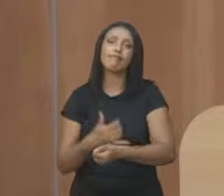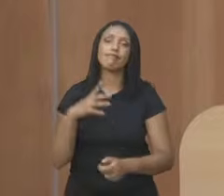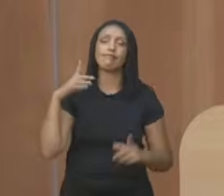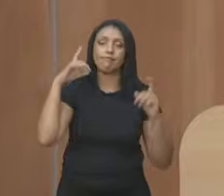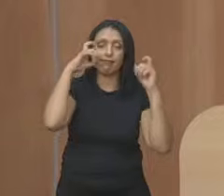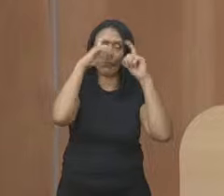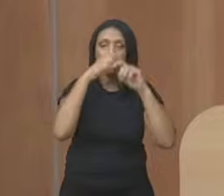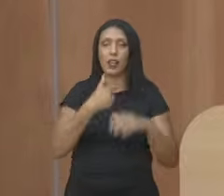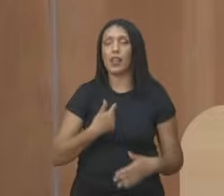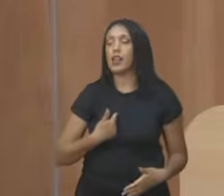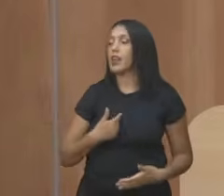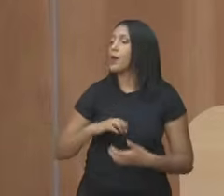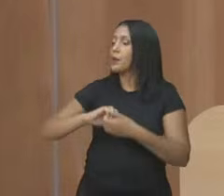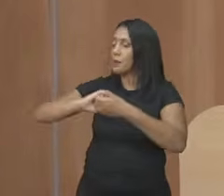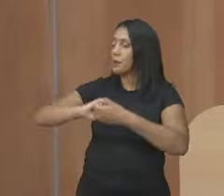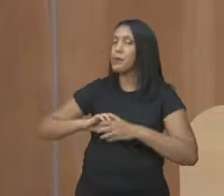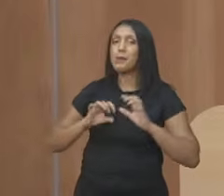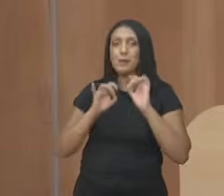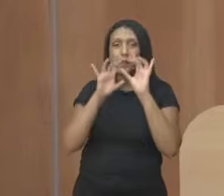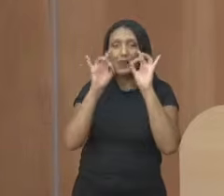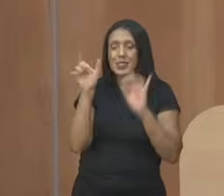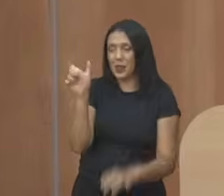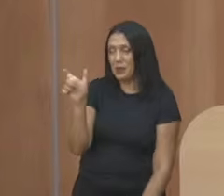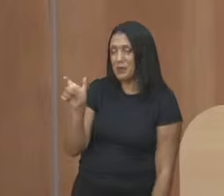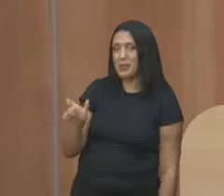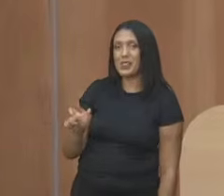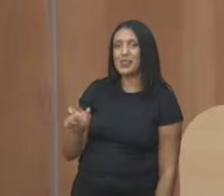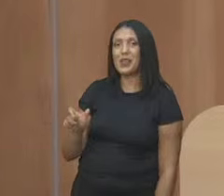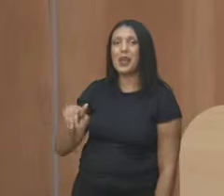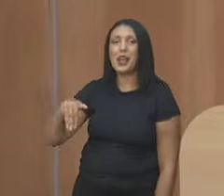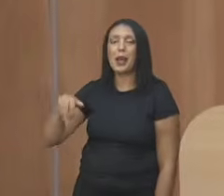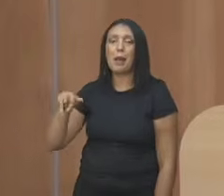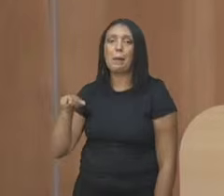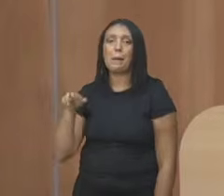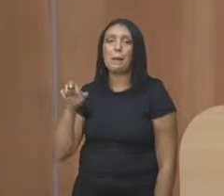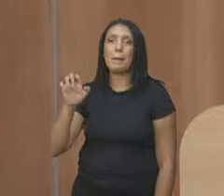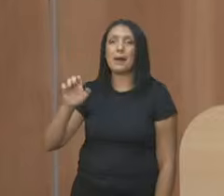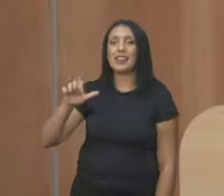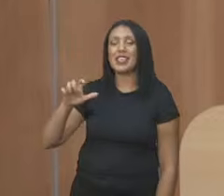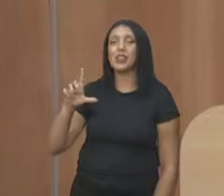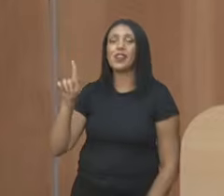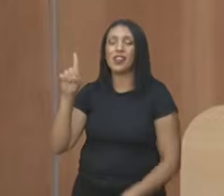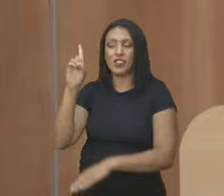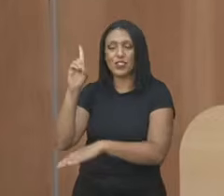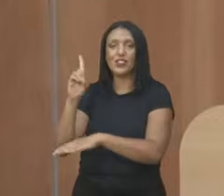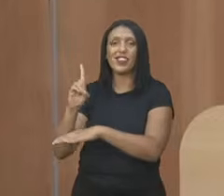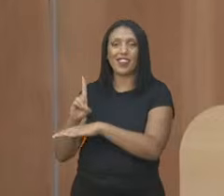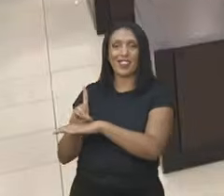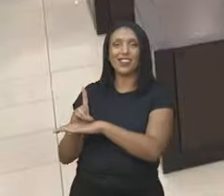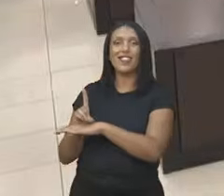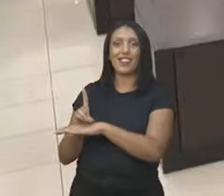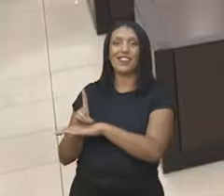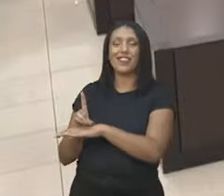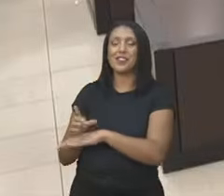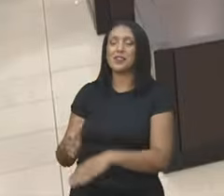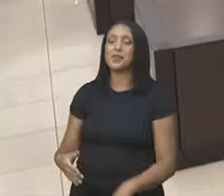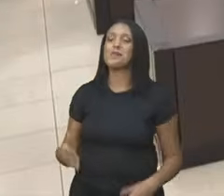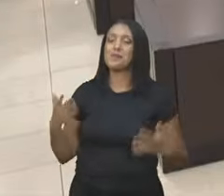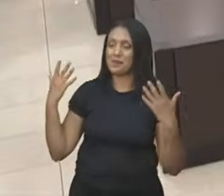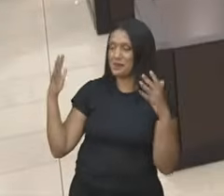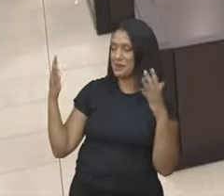cumprimento especial, o Marcelino Corrêa, primeiro diretor da Remar. Obrigado, por estar aqui.